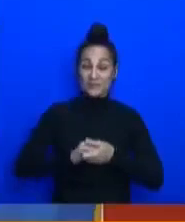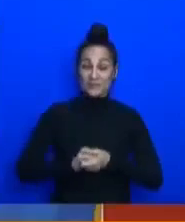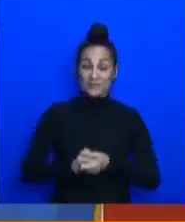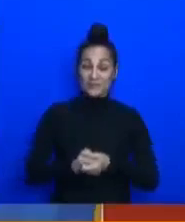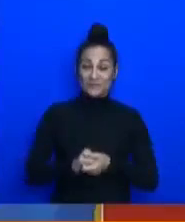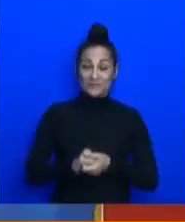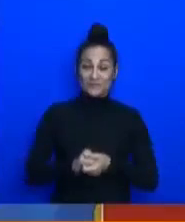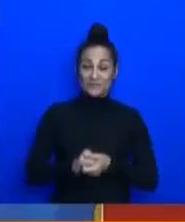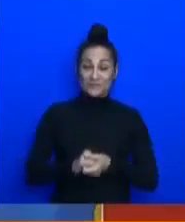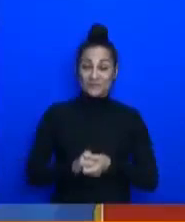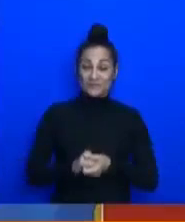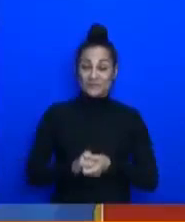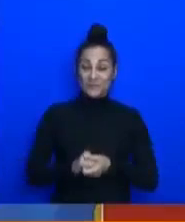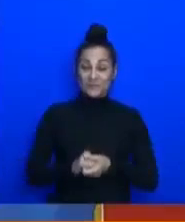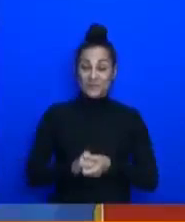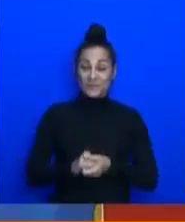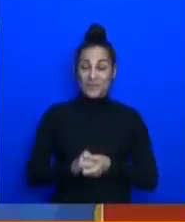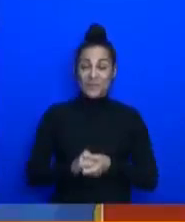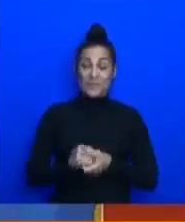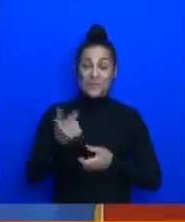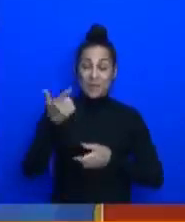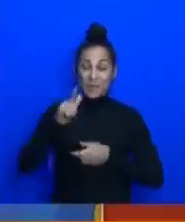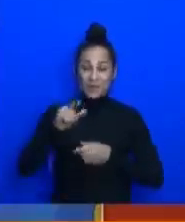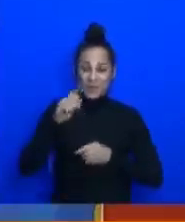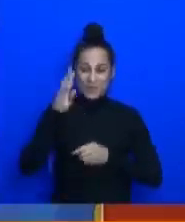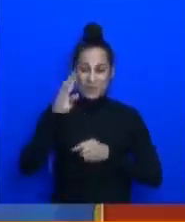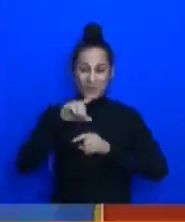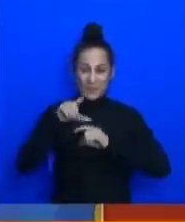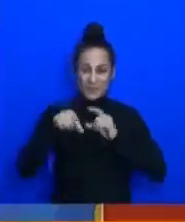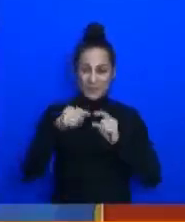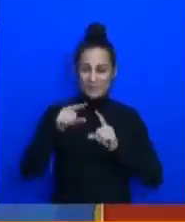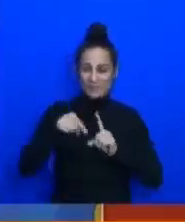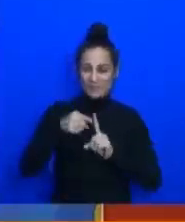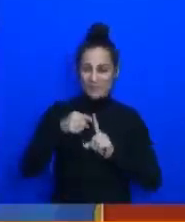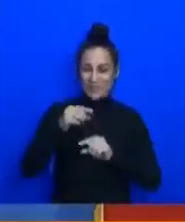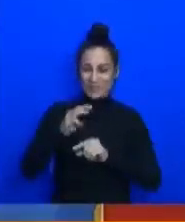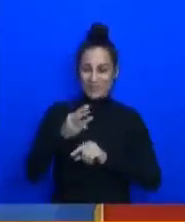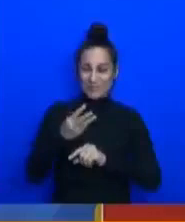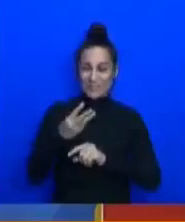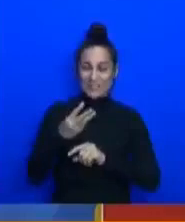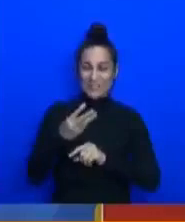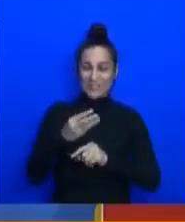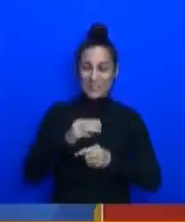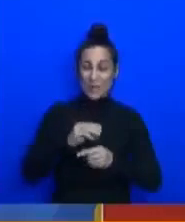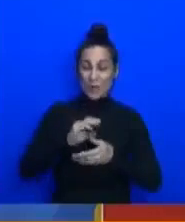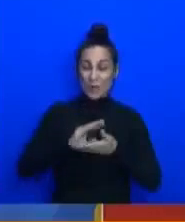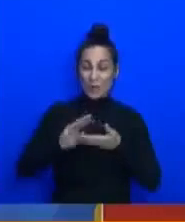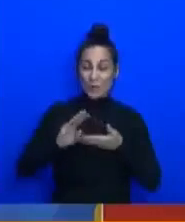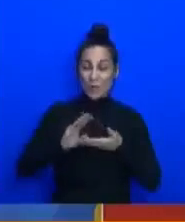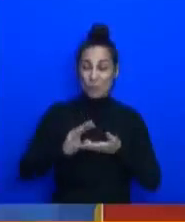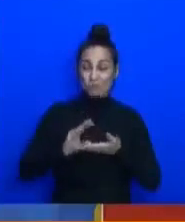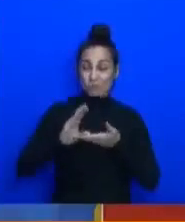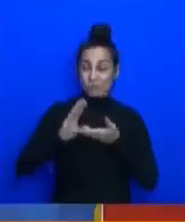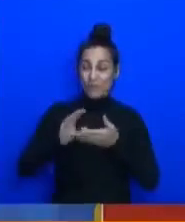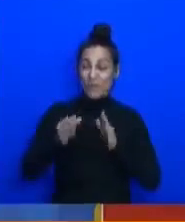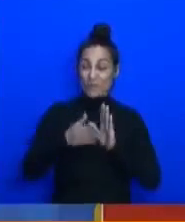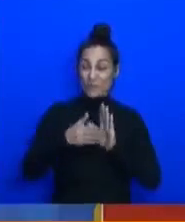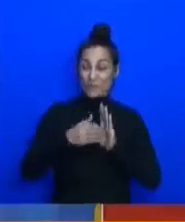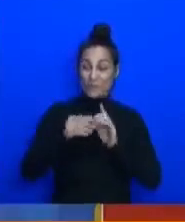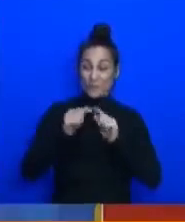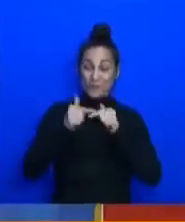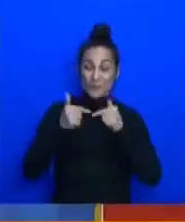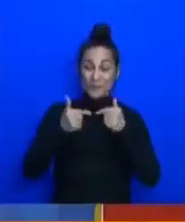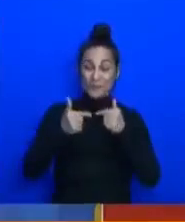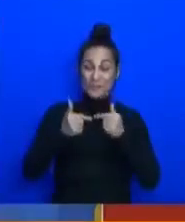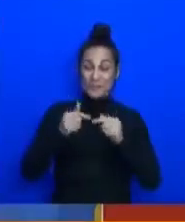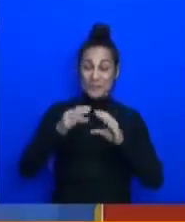71. Na próxima quarta, às 8 da noite, tem sorteio da Mais Milionária. O prêmio está acumulado, aposte e boa